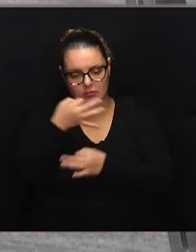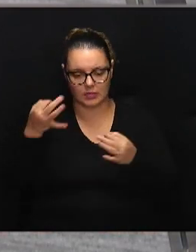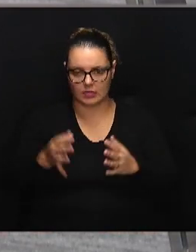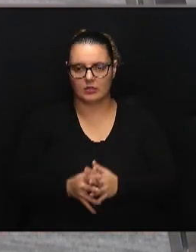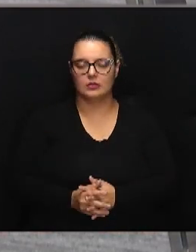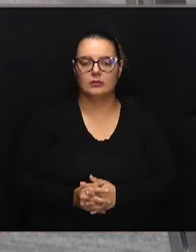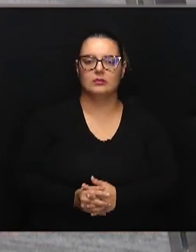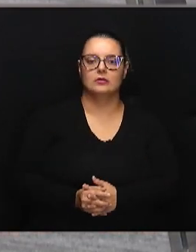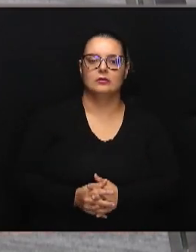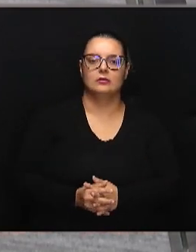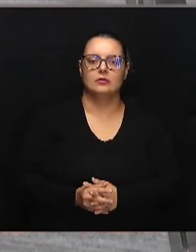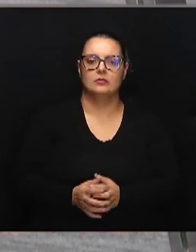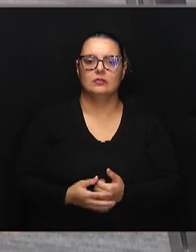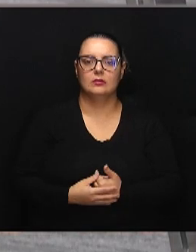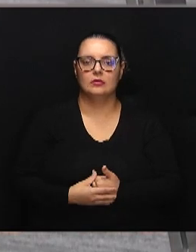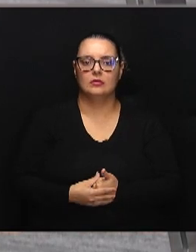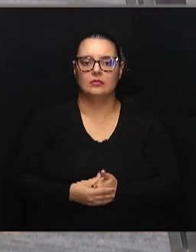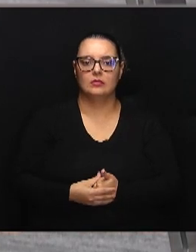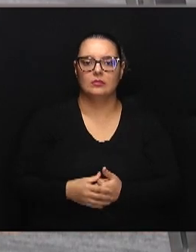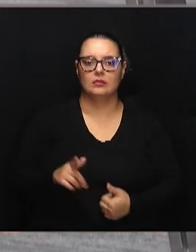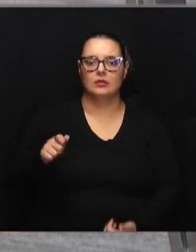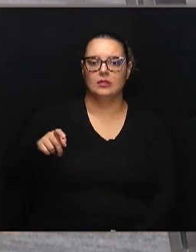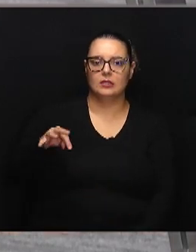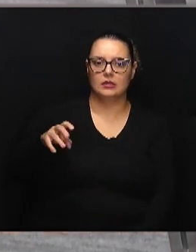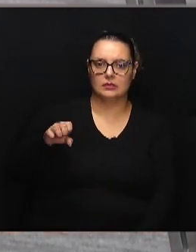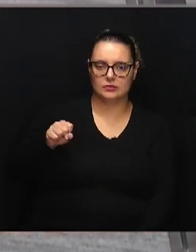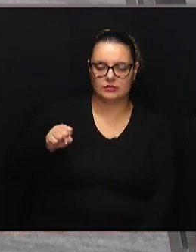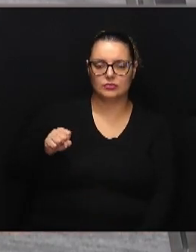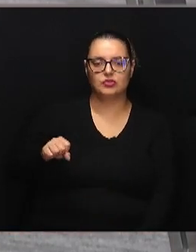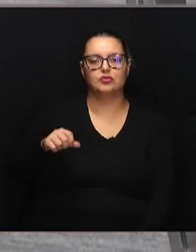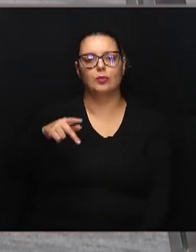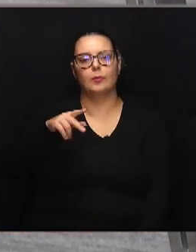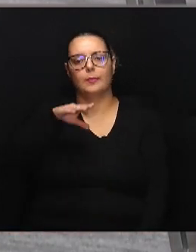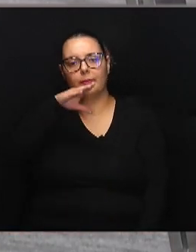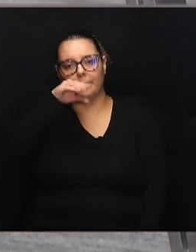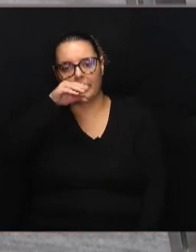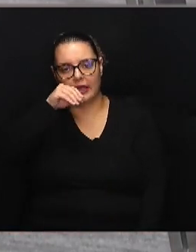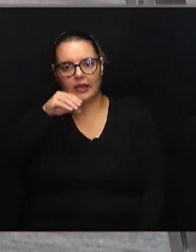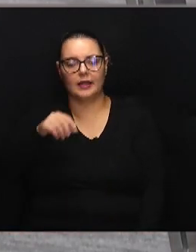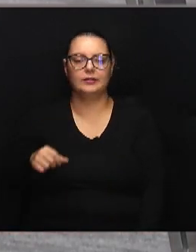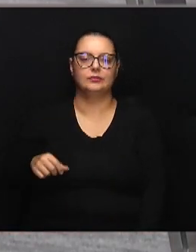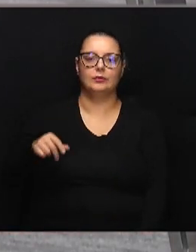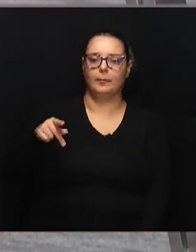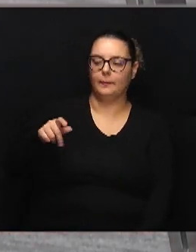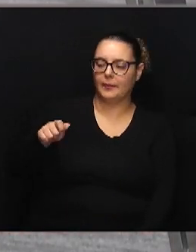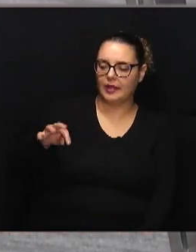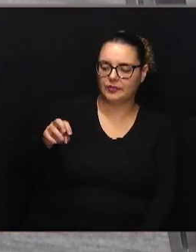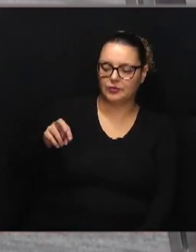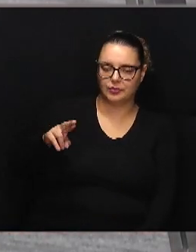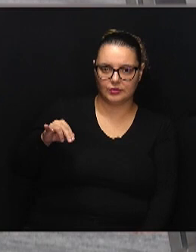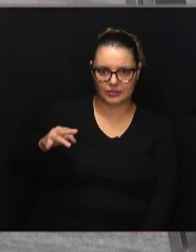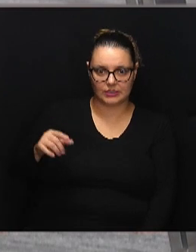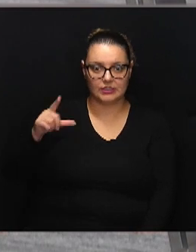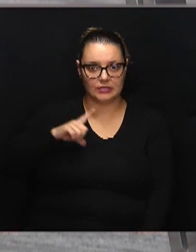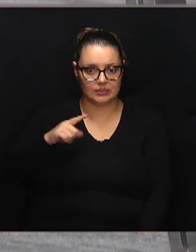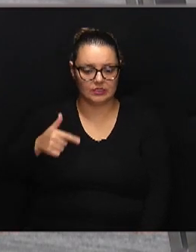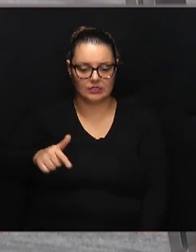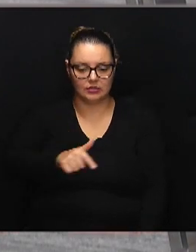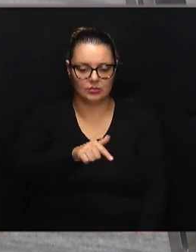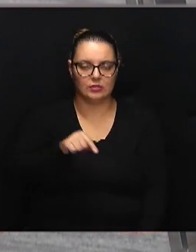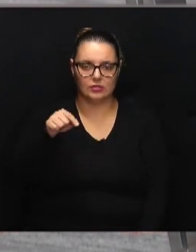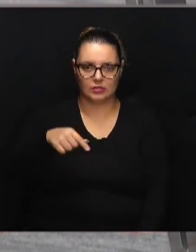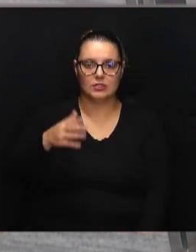ter muitos gansos, patos, paturi, silvestres também que tem ali naquela lagoa. A gente sabe